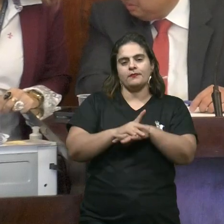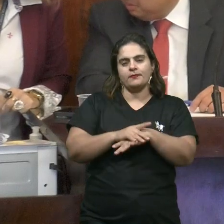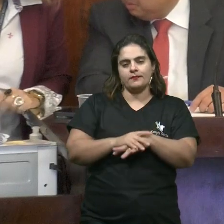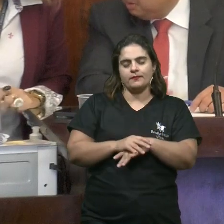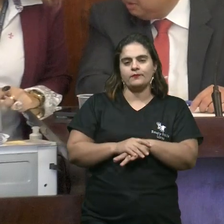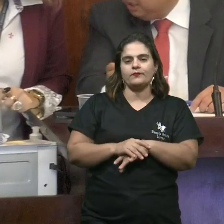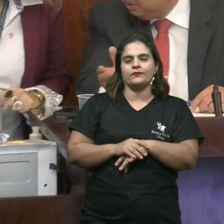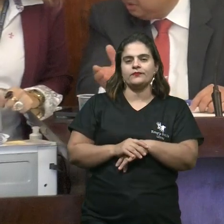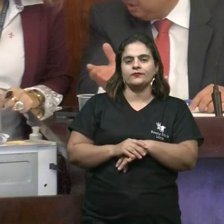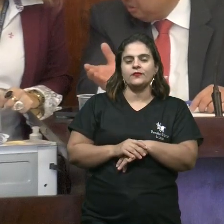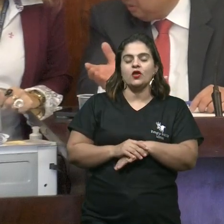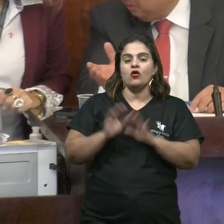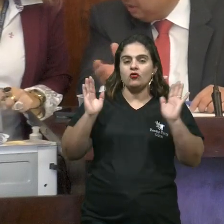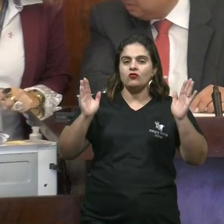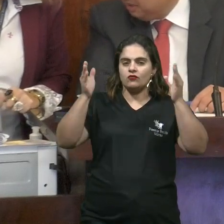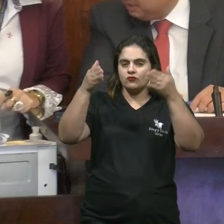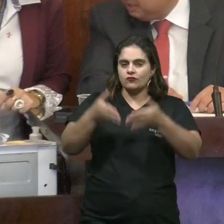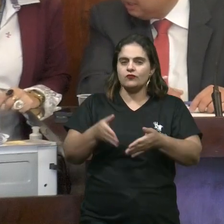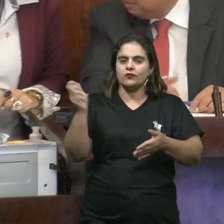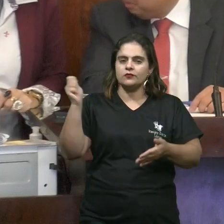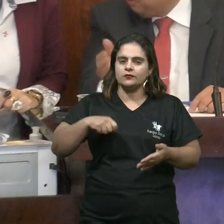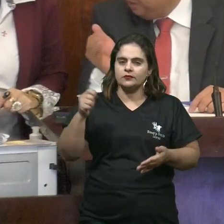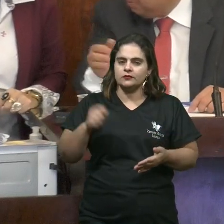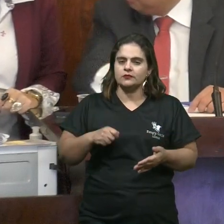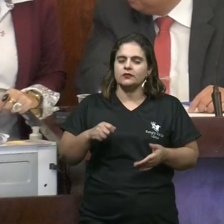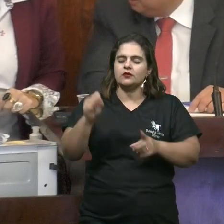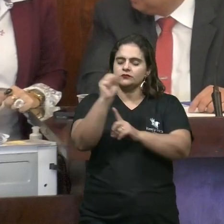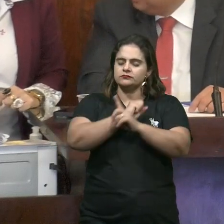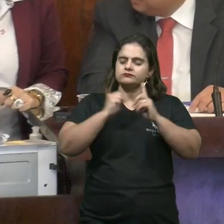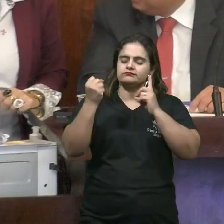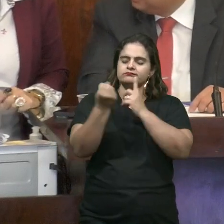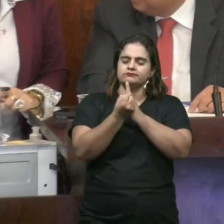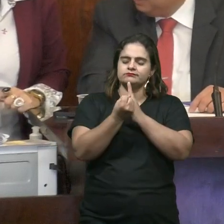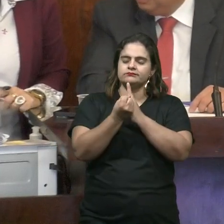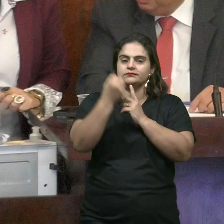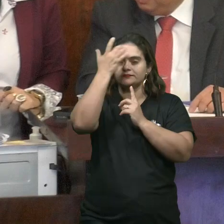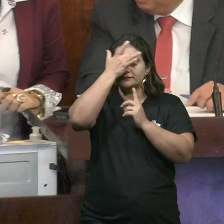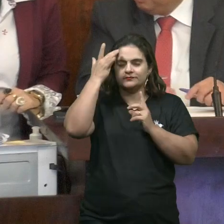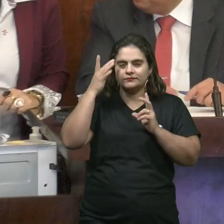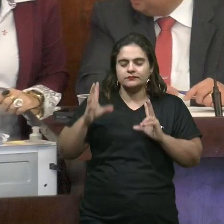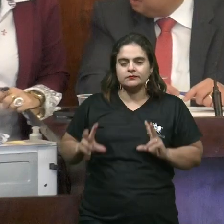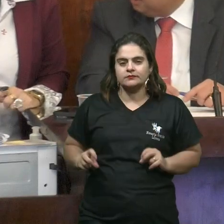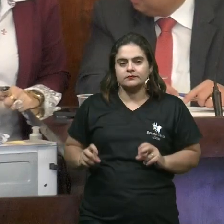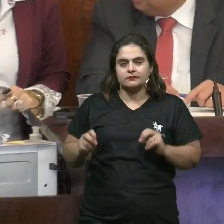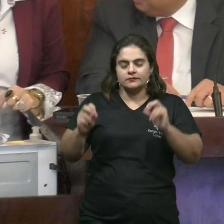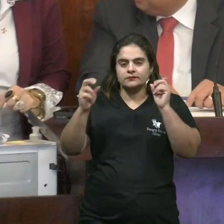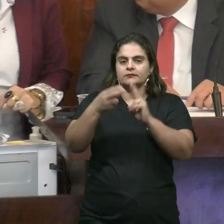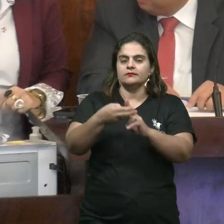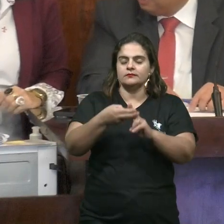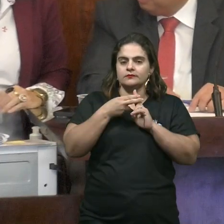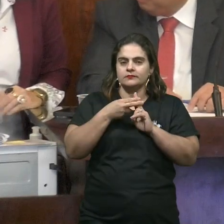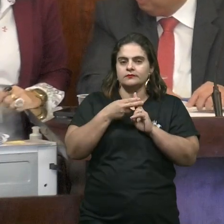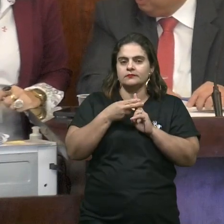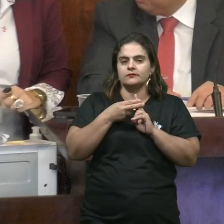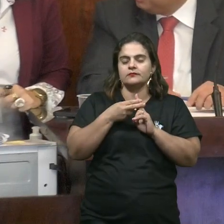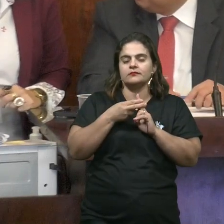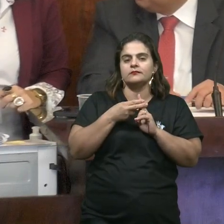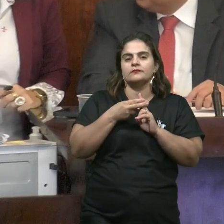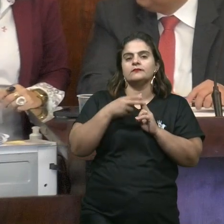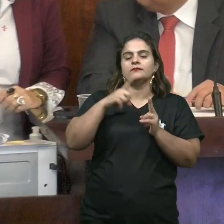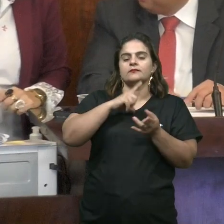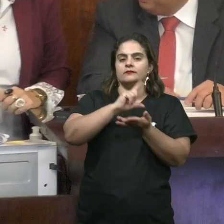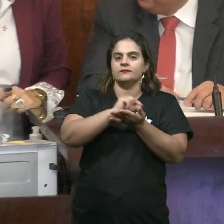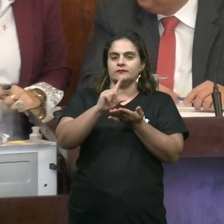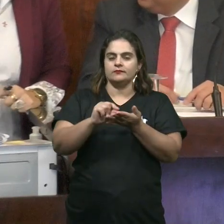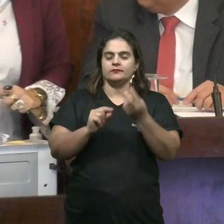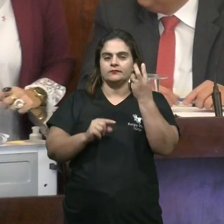objetivando a prestação de serviços de apoio sócio-assistencial a pacientes oncológicos no âmbito do Sistema Único de Saúde, SUS. O projeto é concluído por três